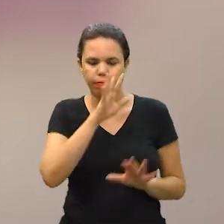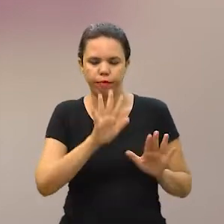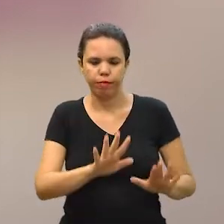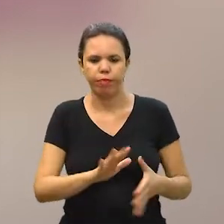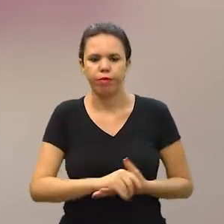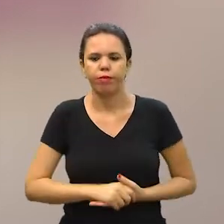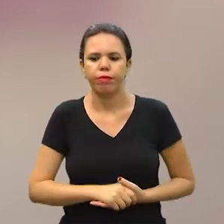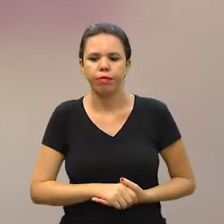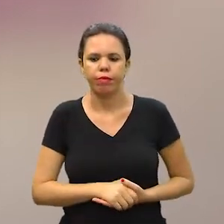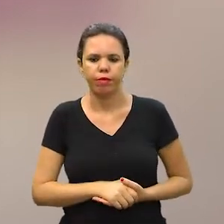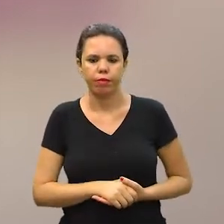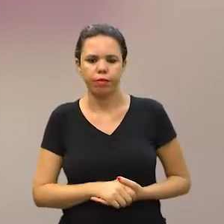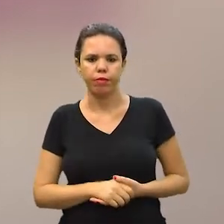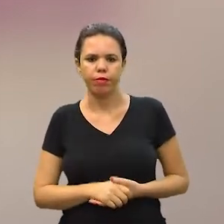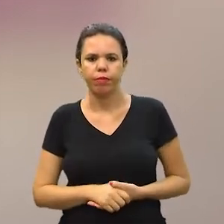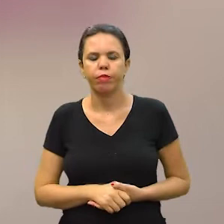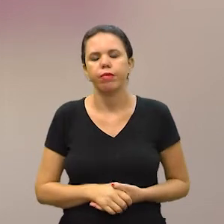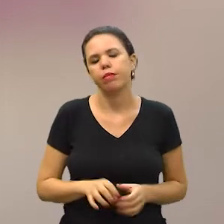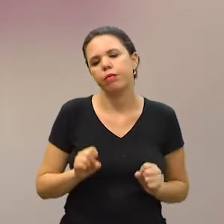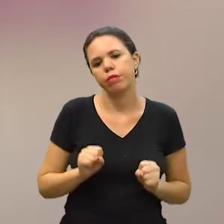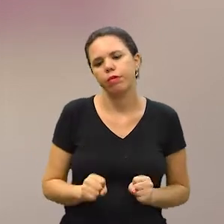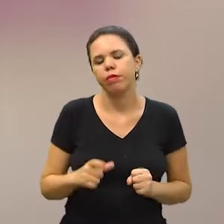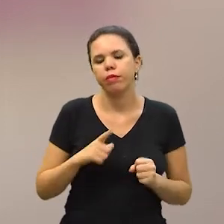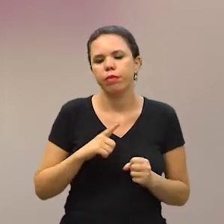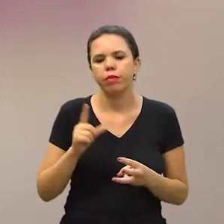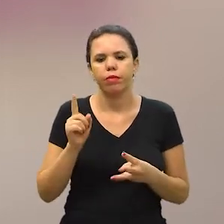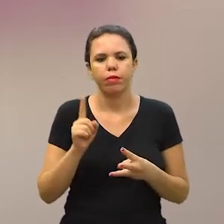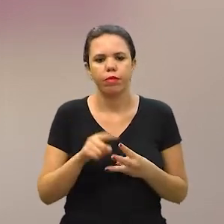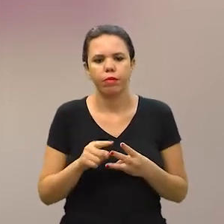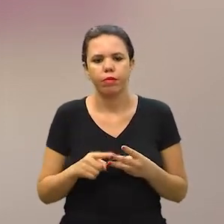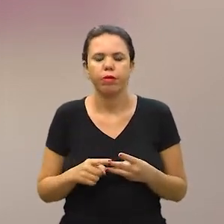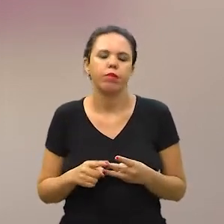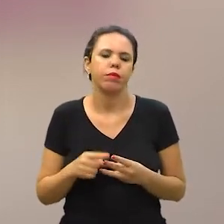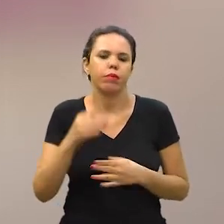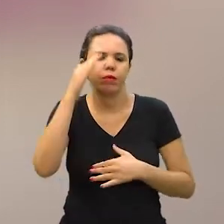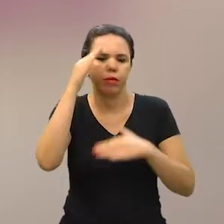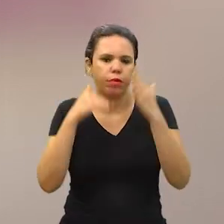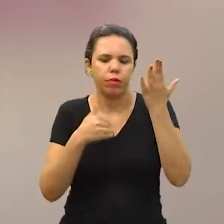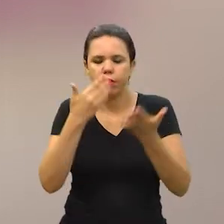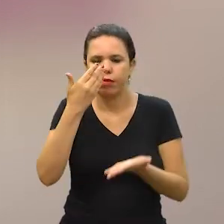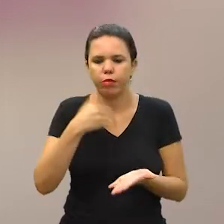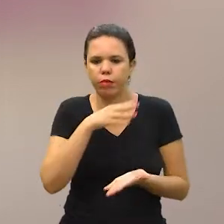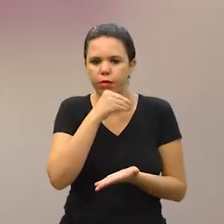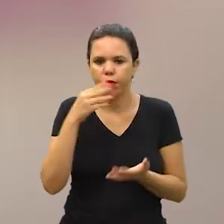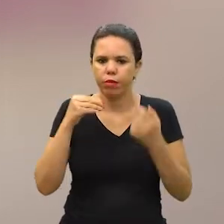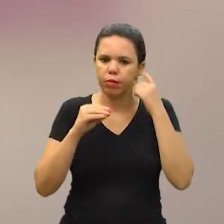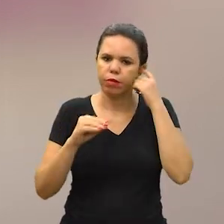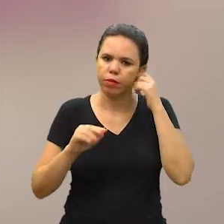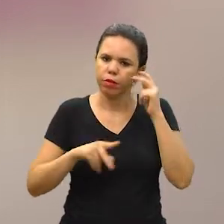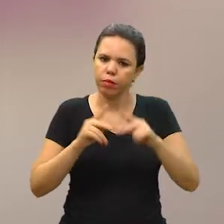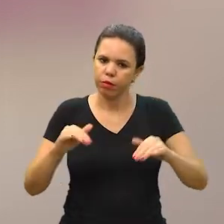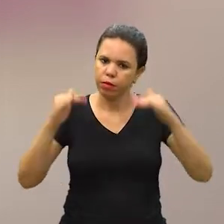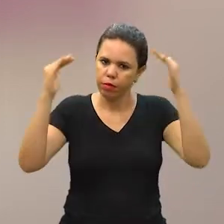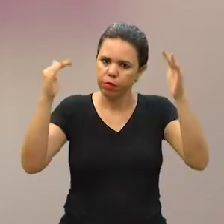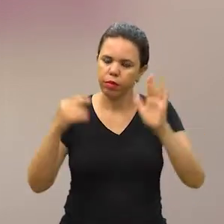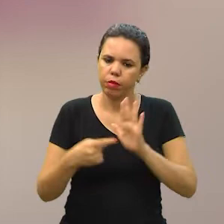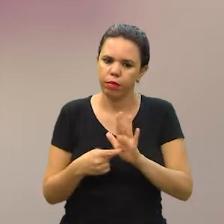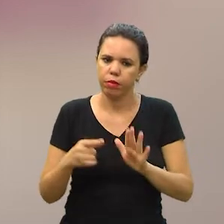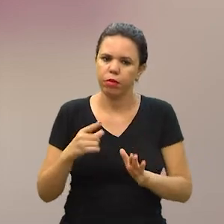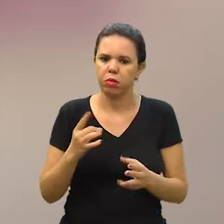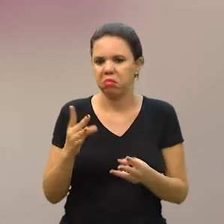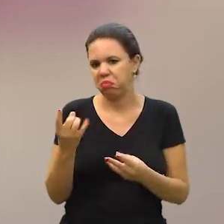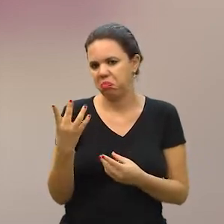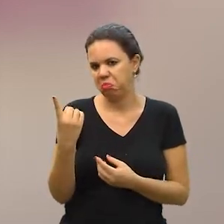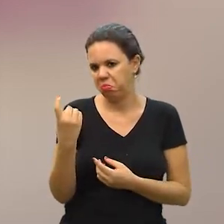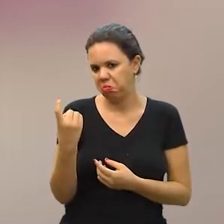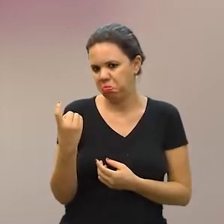tal. Então, na verdade, a gente pode ter, dentro do transtorno, crianças, adolescentes ou até mesmo adultos que apresentem